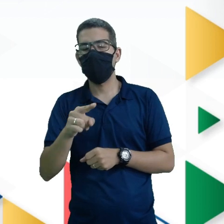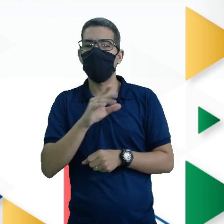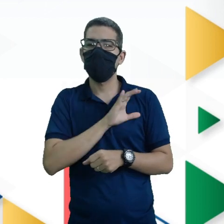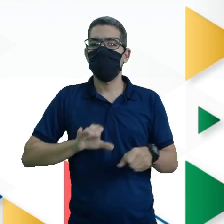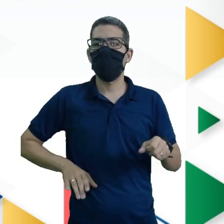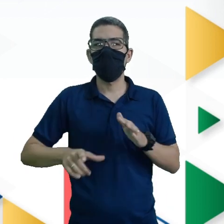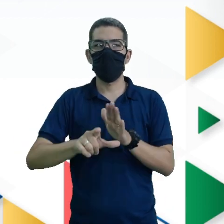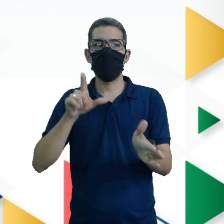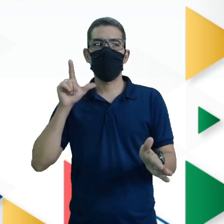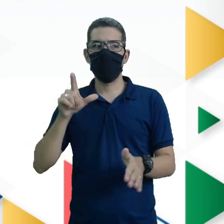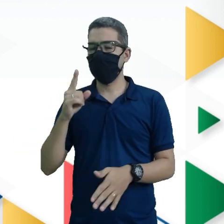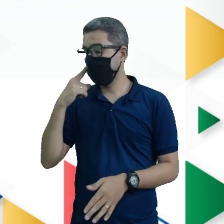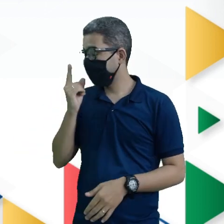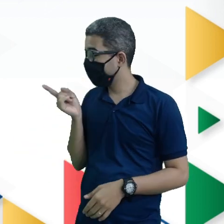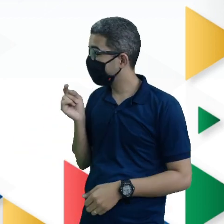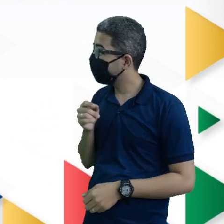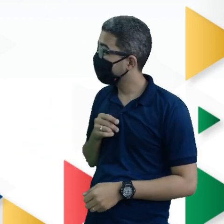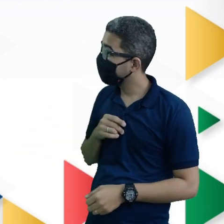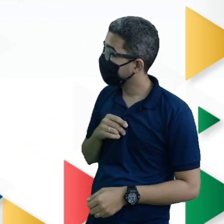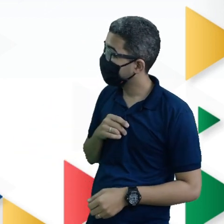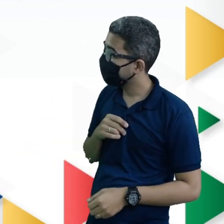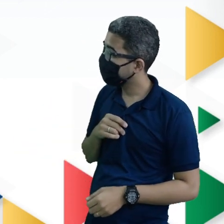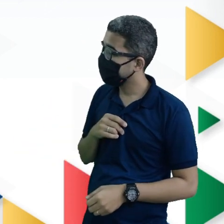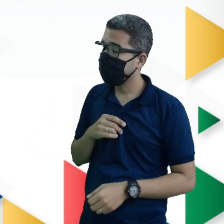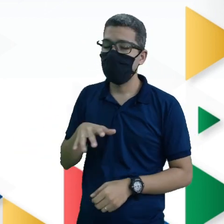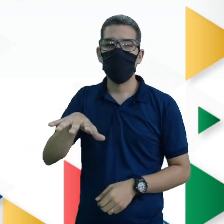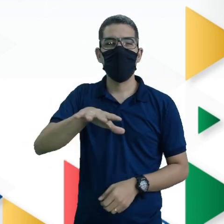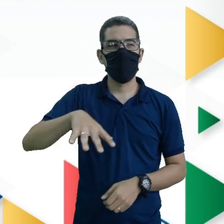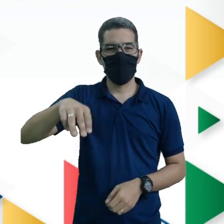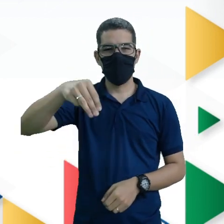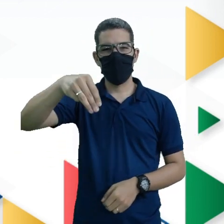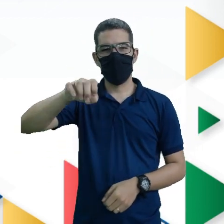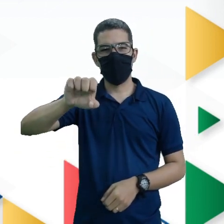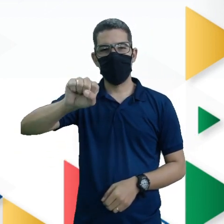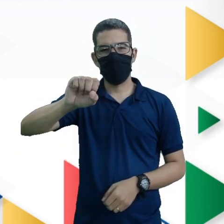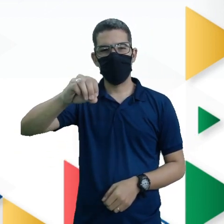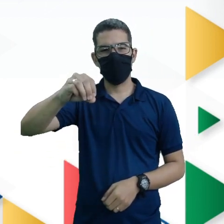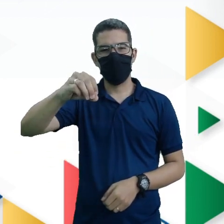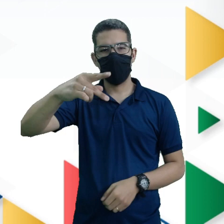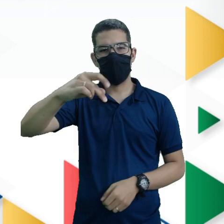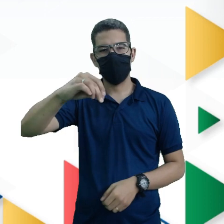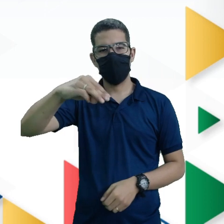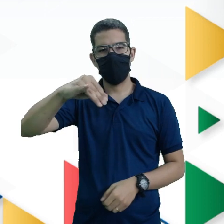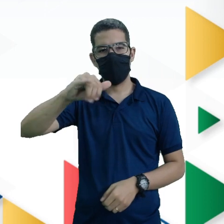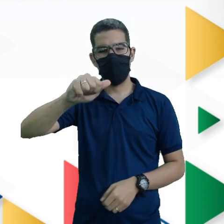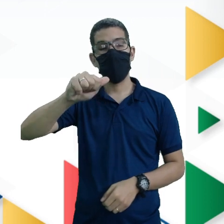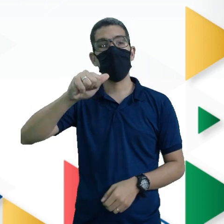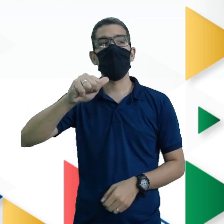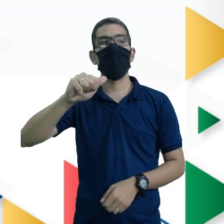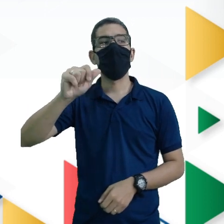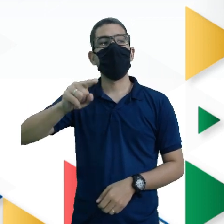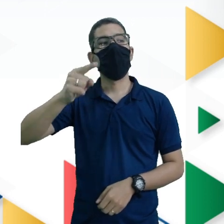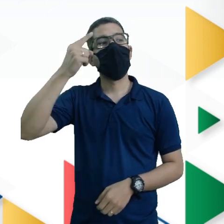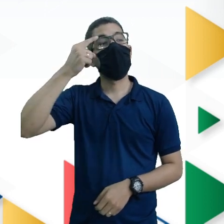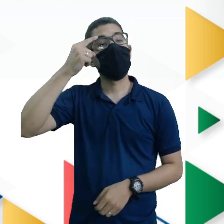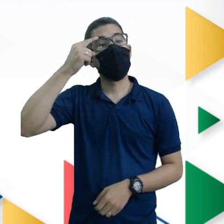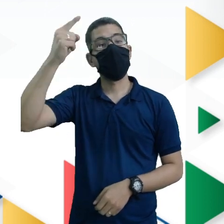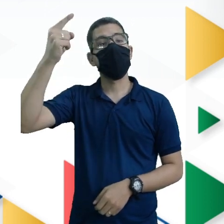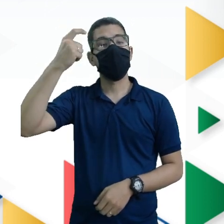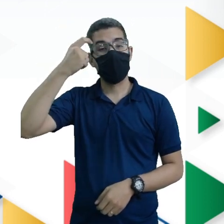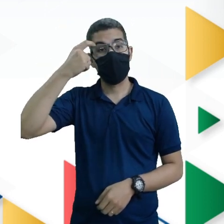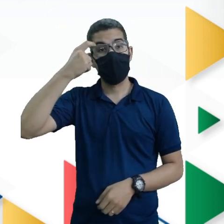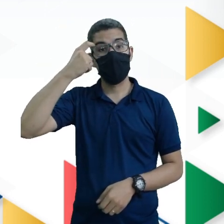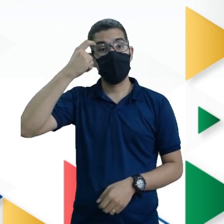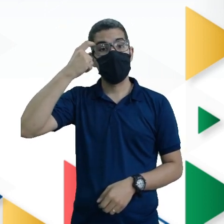Mesopotâmia. Aqui, ó, pertinho aí, ó, dos povos, né, no Iraque. Tranquilo? Aí, qual era a ideia desses caras? Aí,